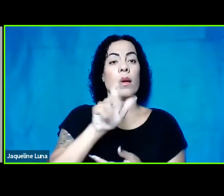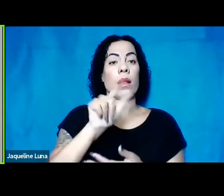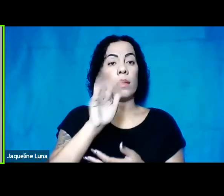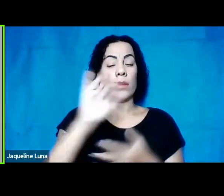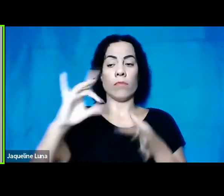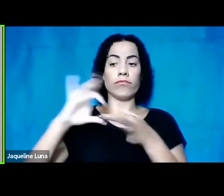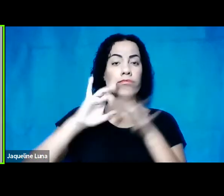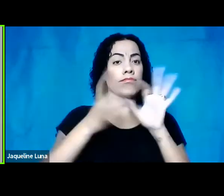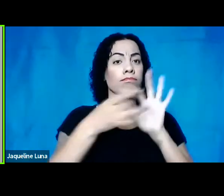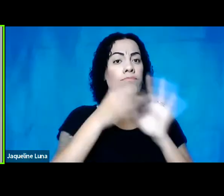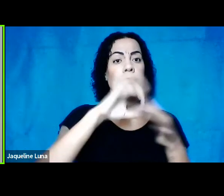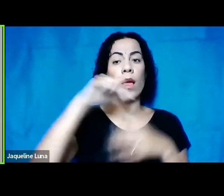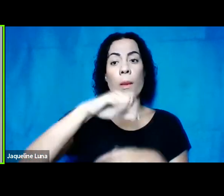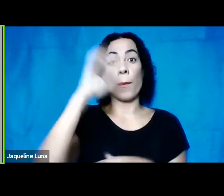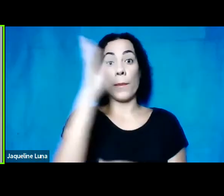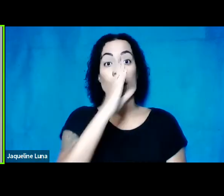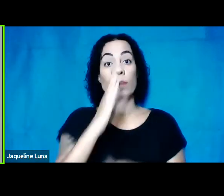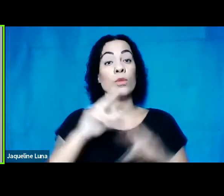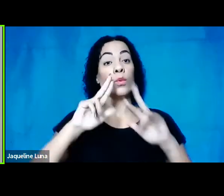Brasil, e a gente com isso tem feito